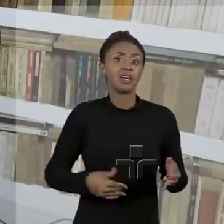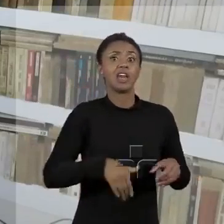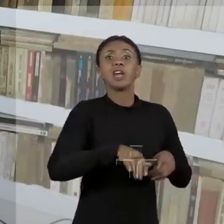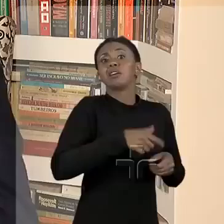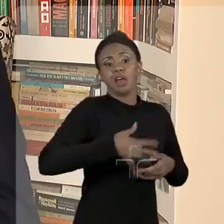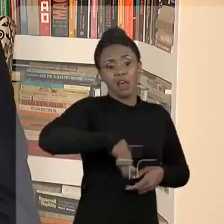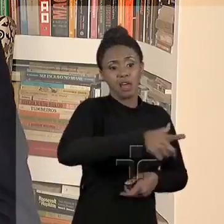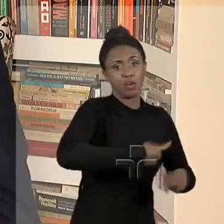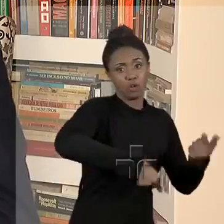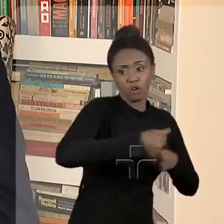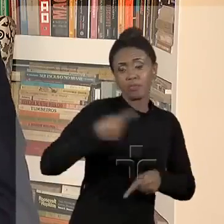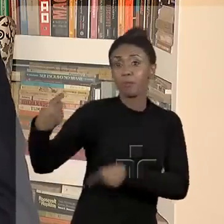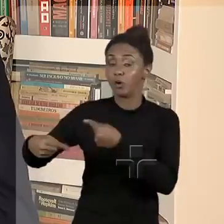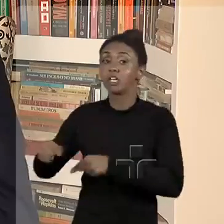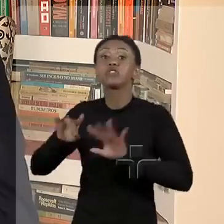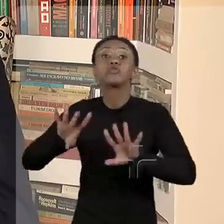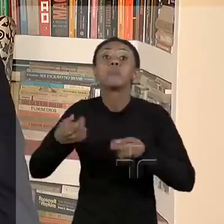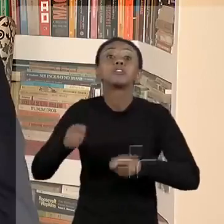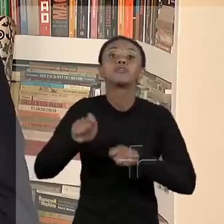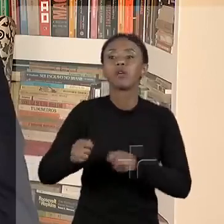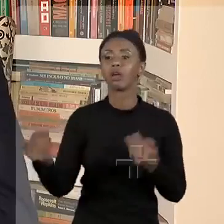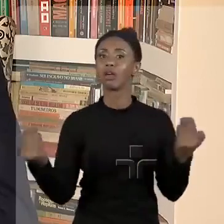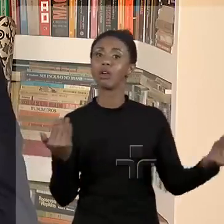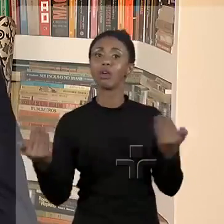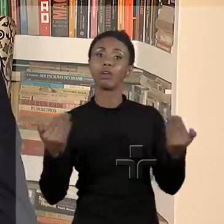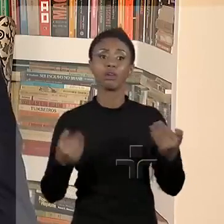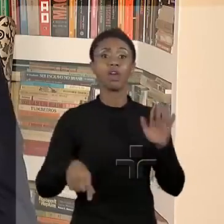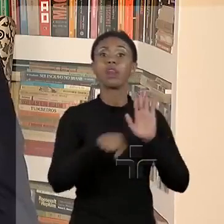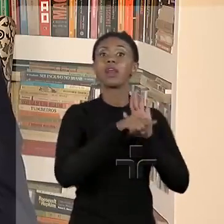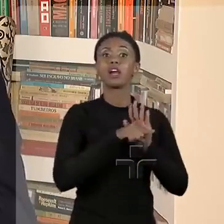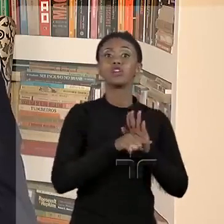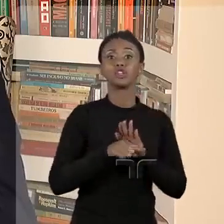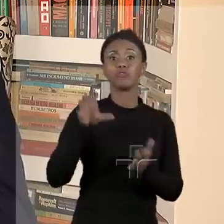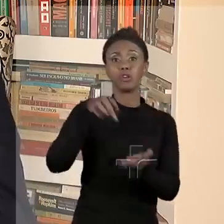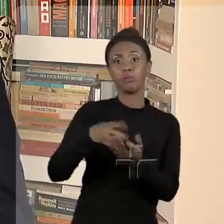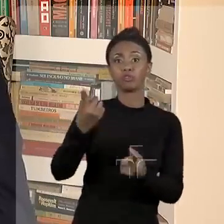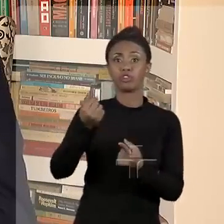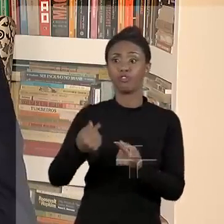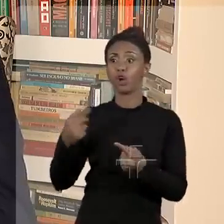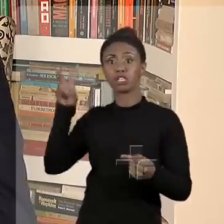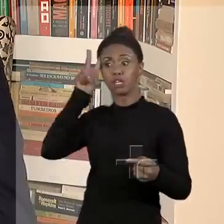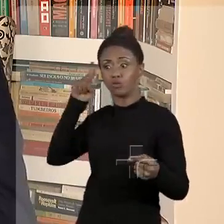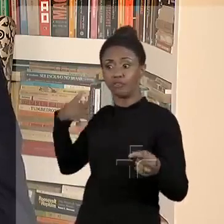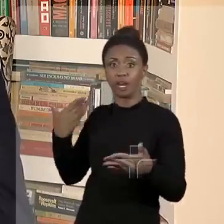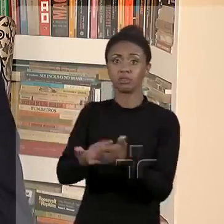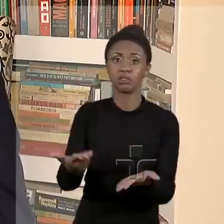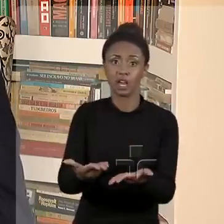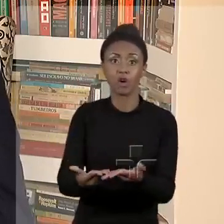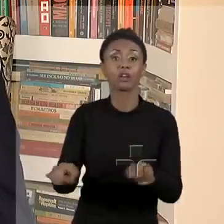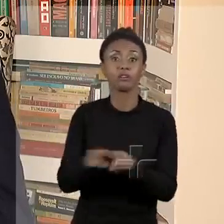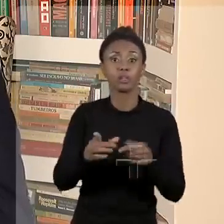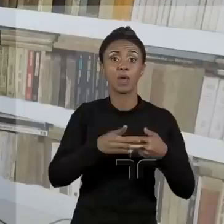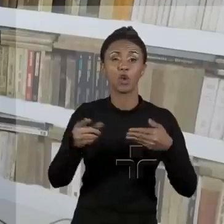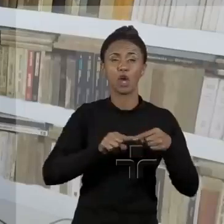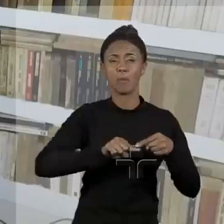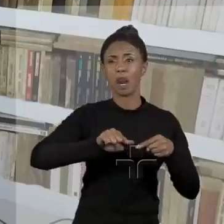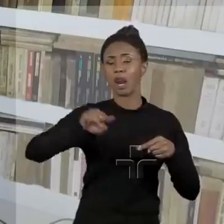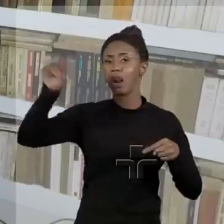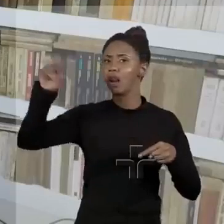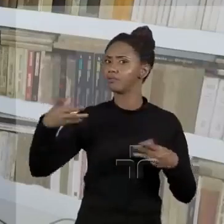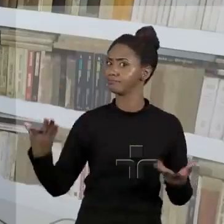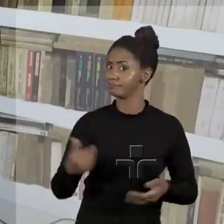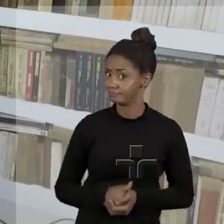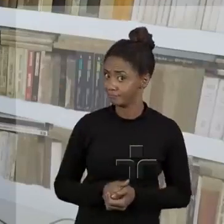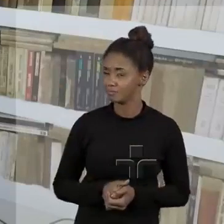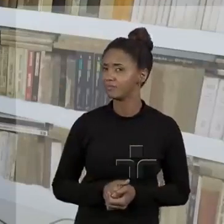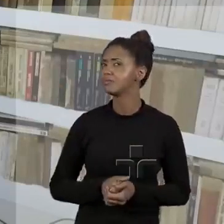como da política. Basta ver a variação negativa na Bolsa desde segunda-feira até hoje e o dólar, a disparada no dólar. E isso é